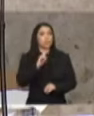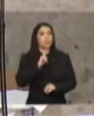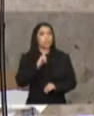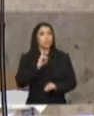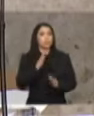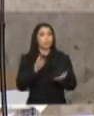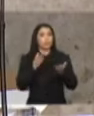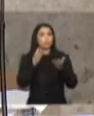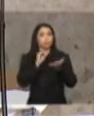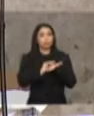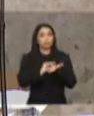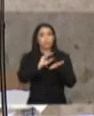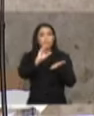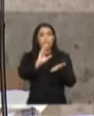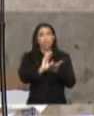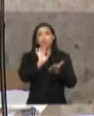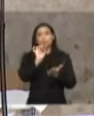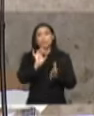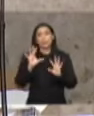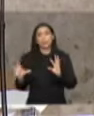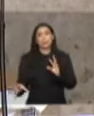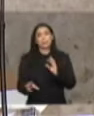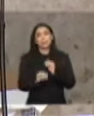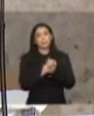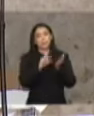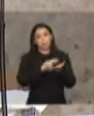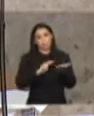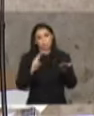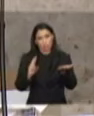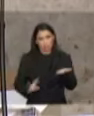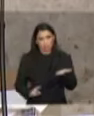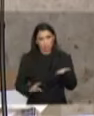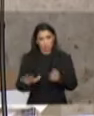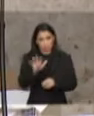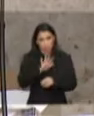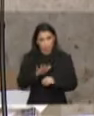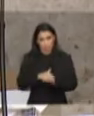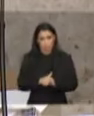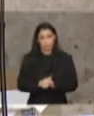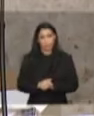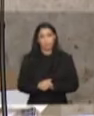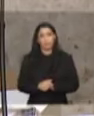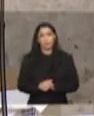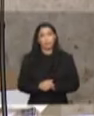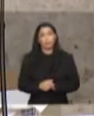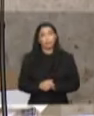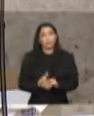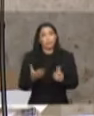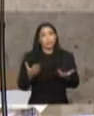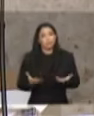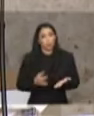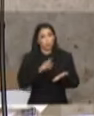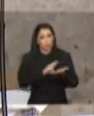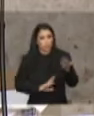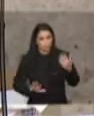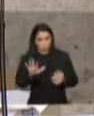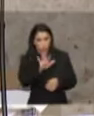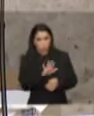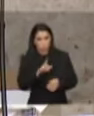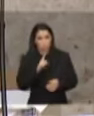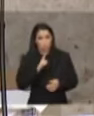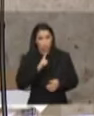apenas para as emendas do relator sozinho o relator geral